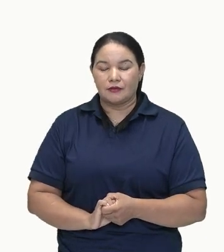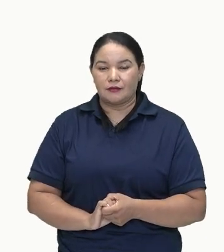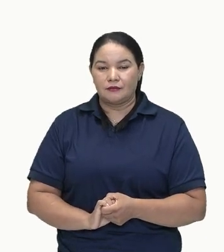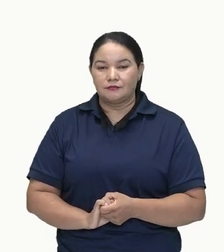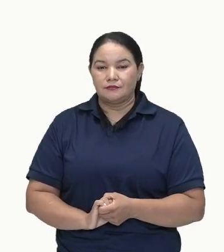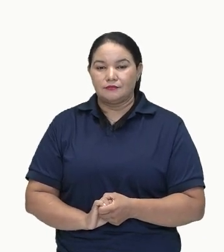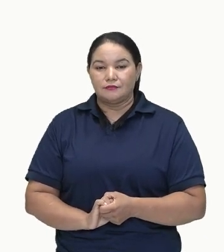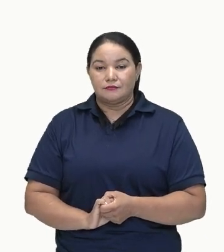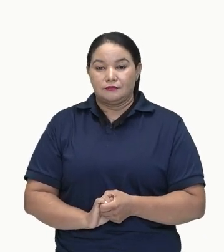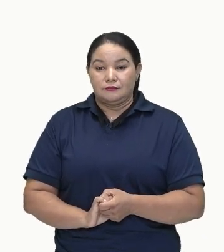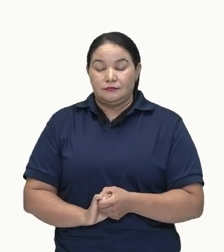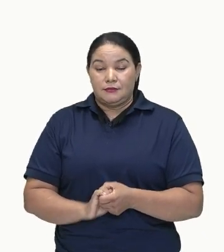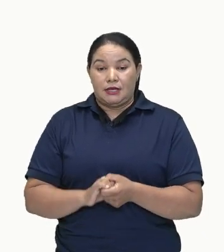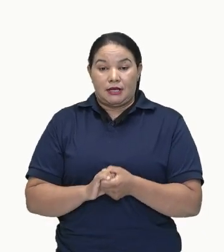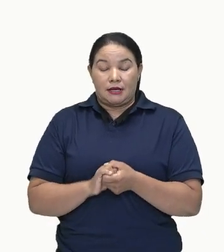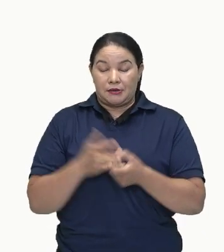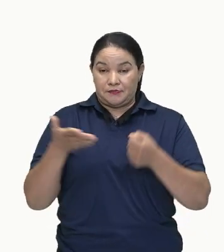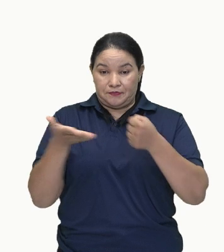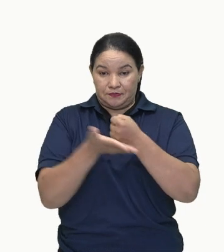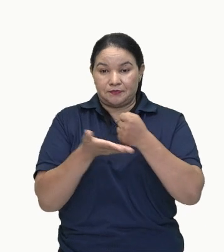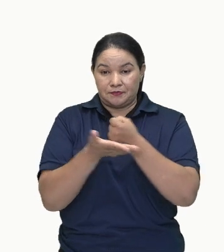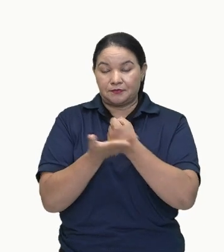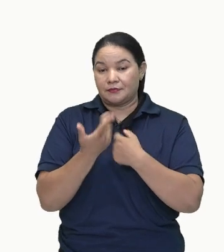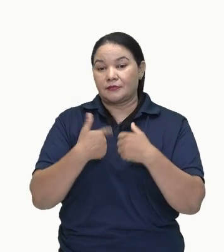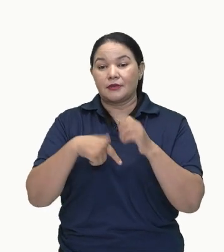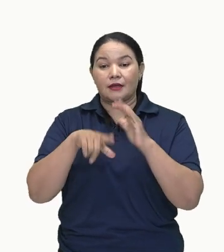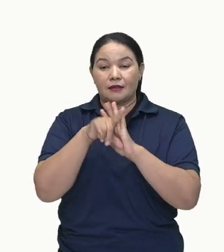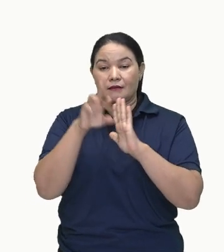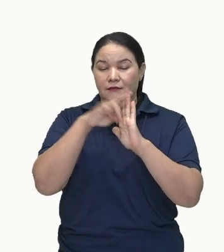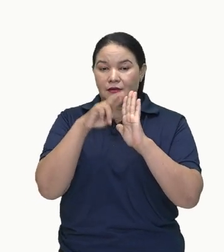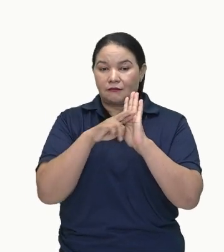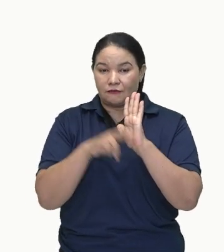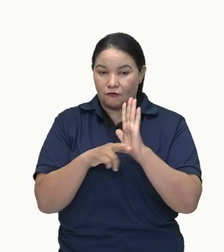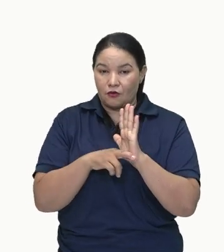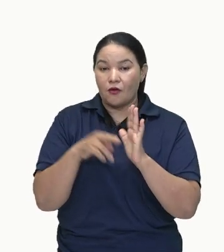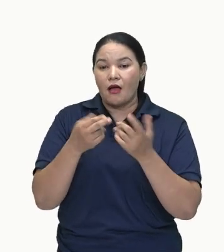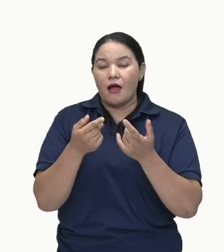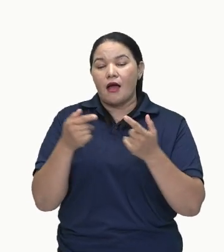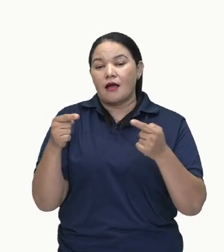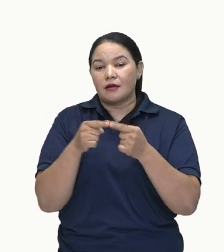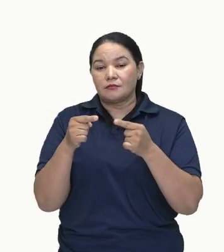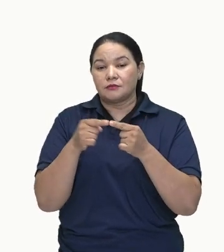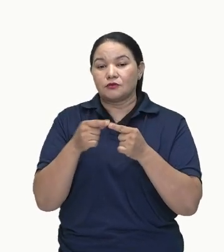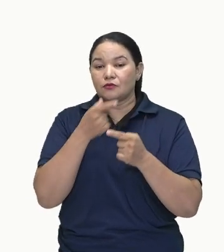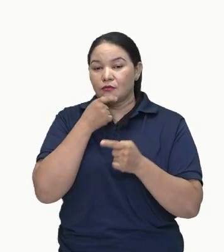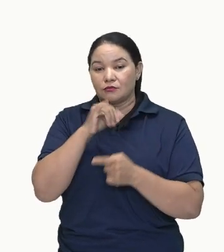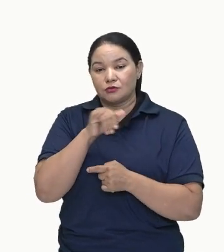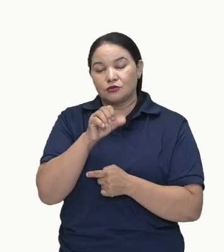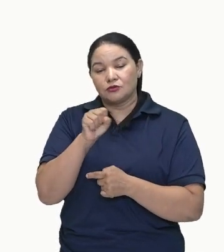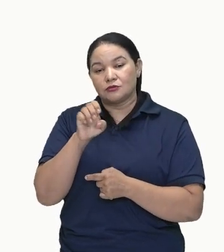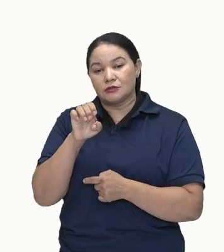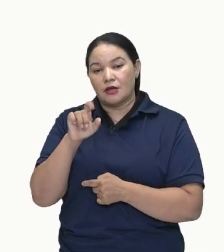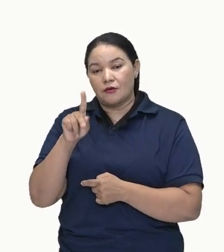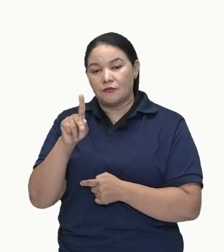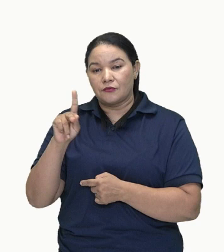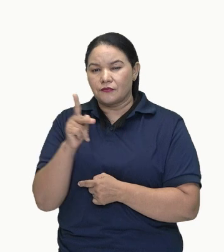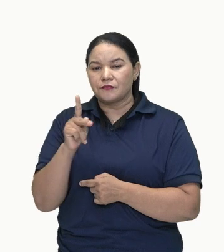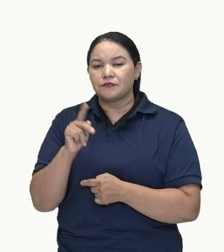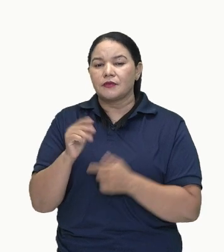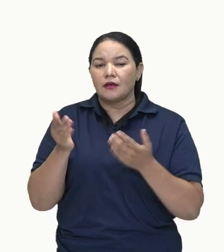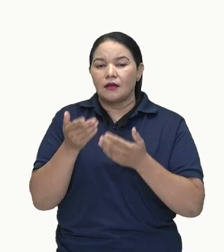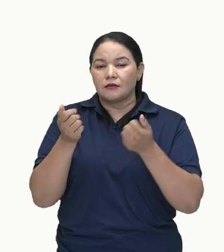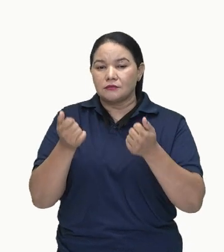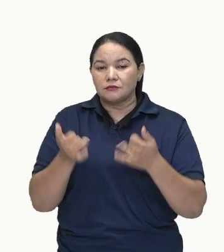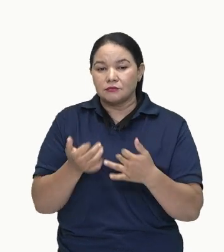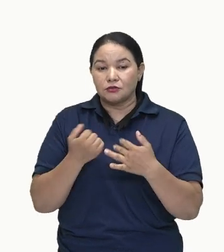Com base na lei das proporções definidas, proposta pelo cientista John Proust, Qual das